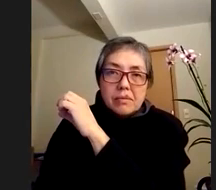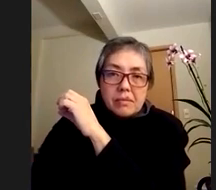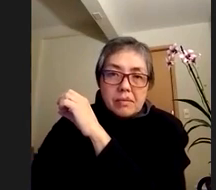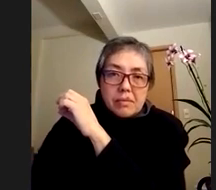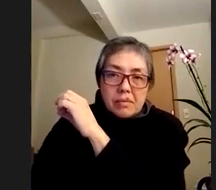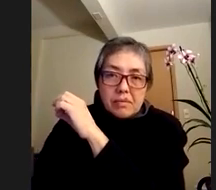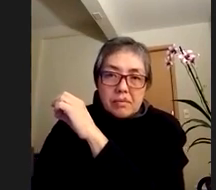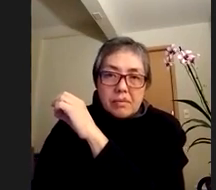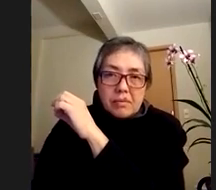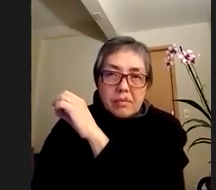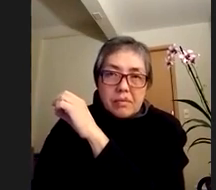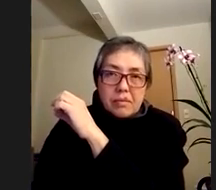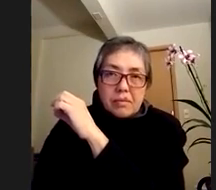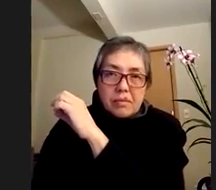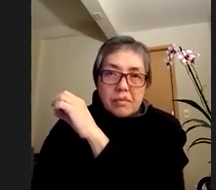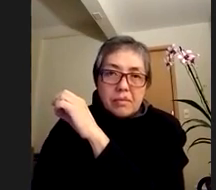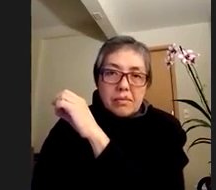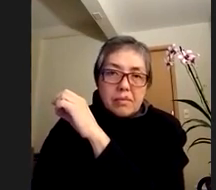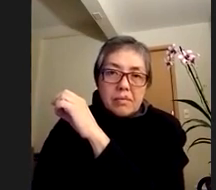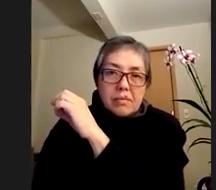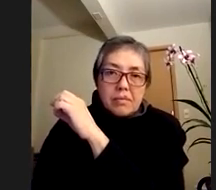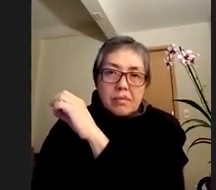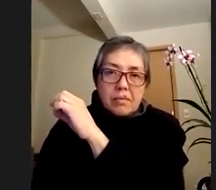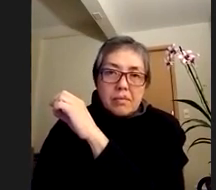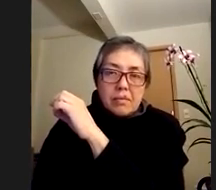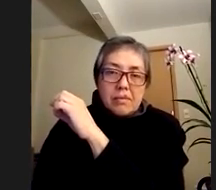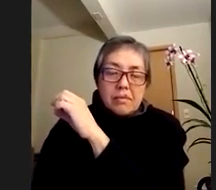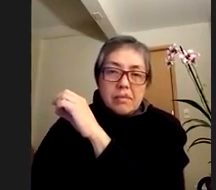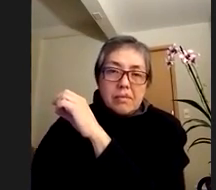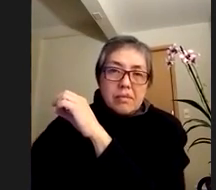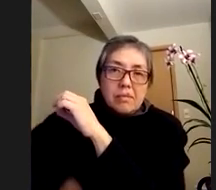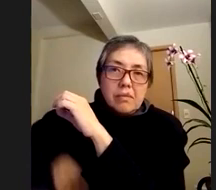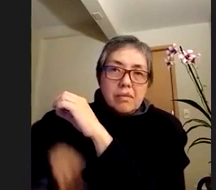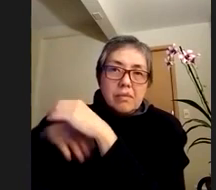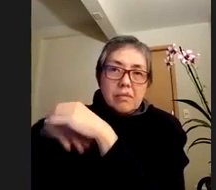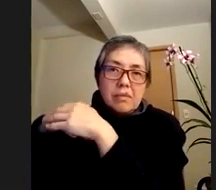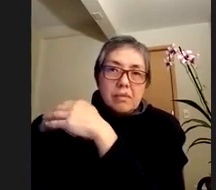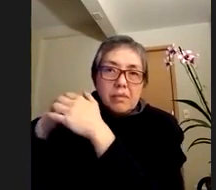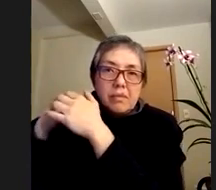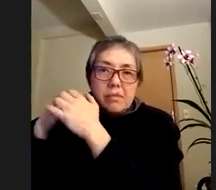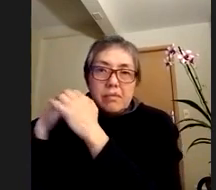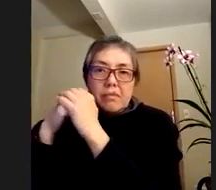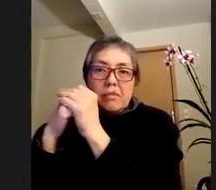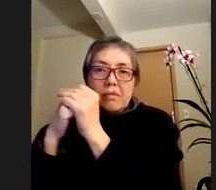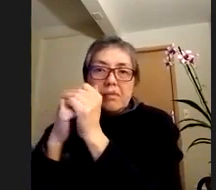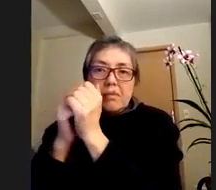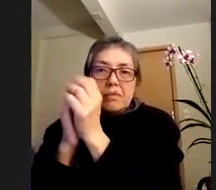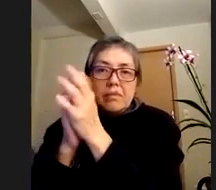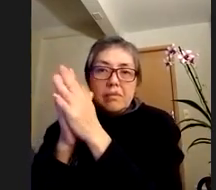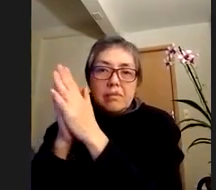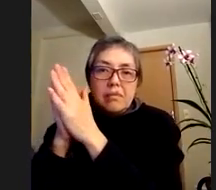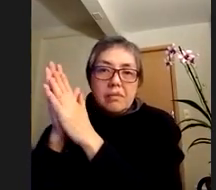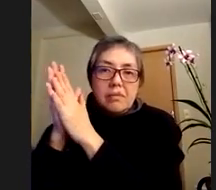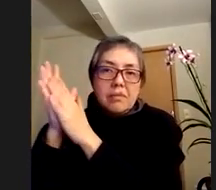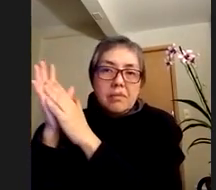com um financiamento decente. Foi aí muito aguerrido na época da EC 95, né? A tal da PEC, que virou a EC 95, congelou os gastos por